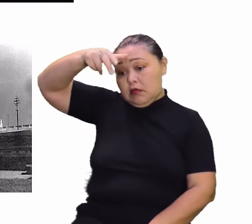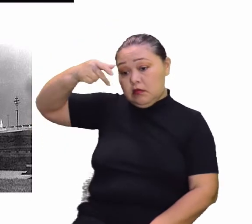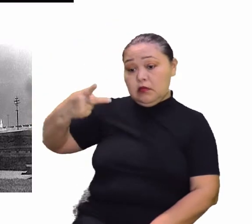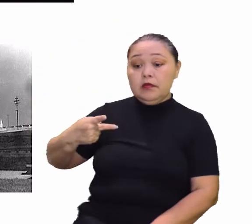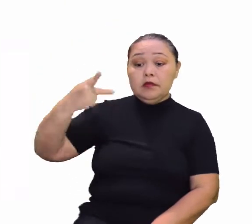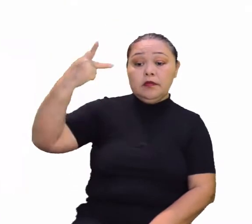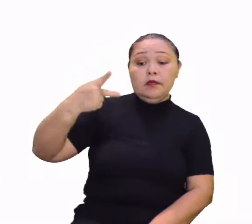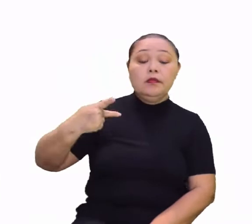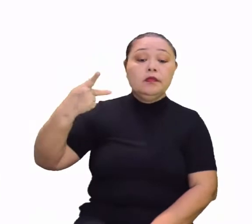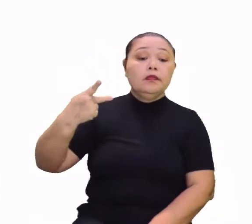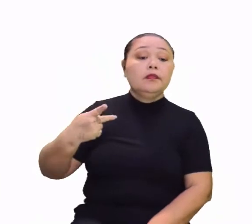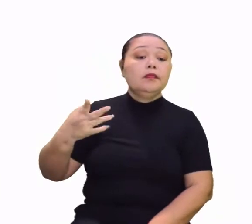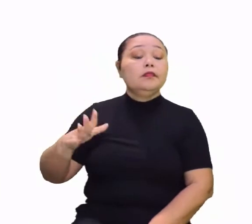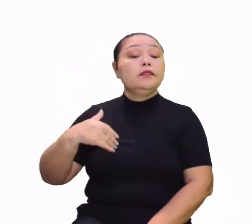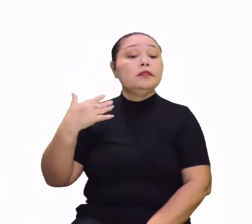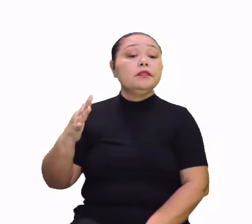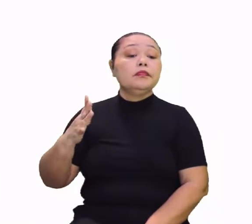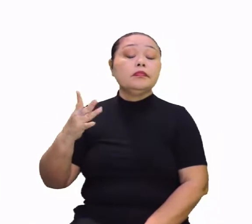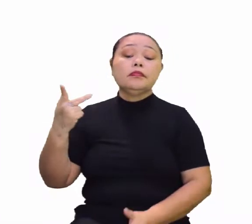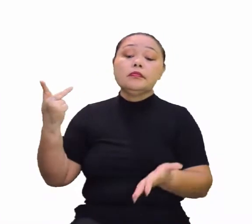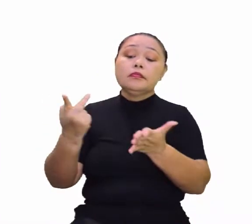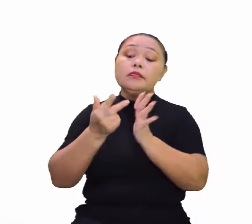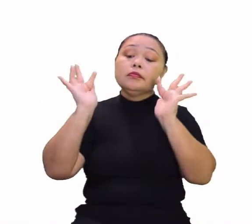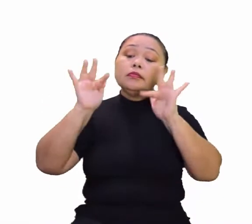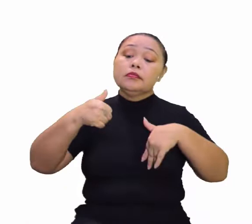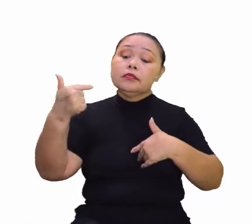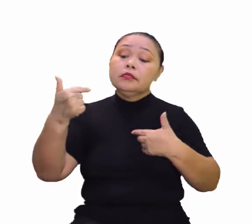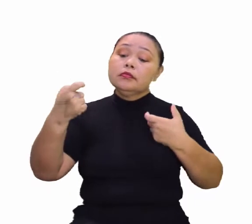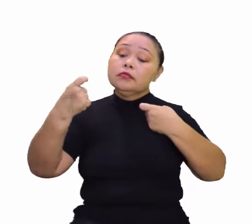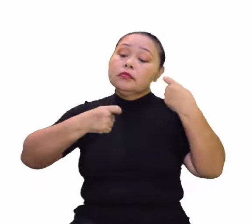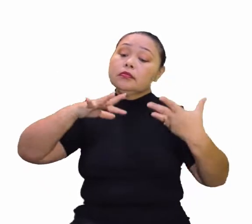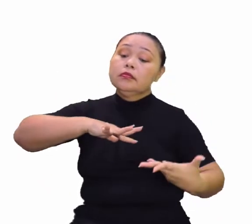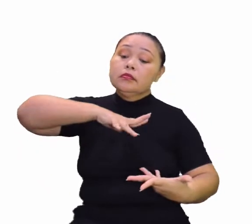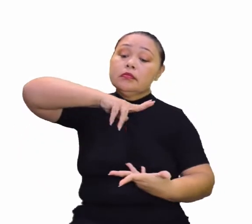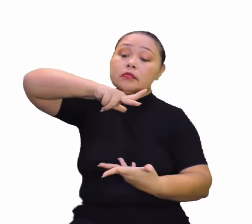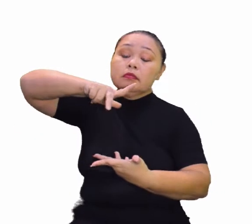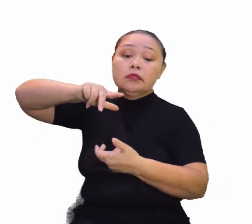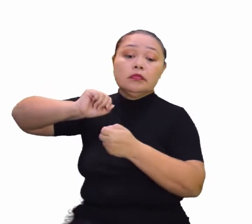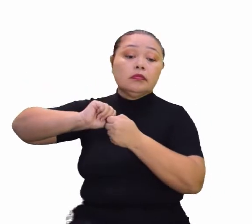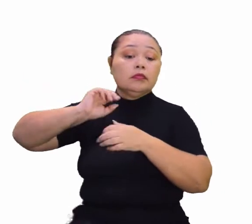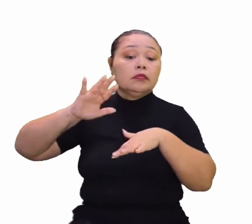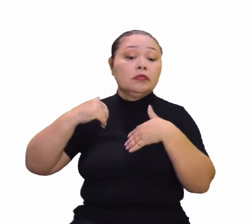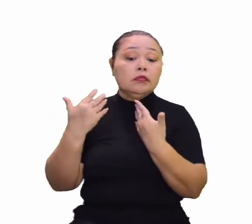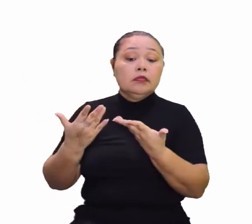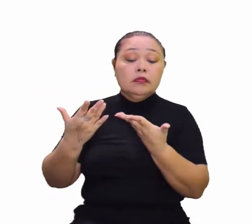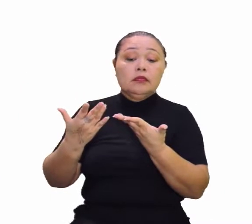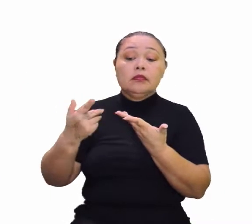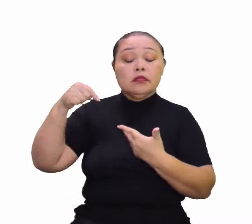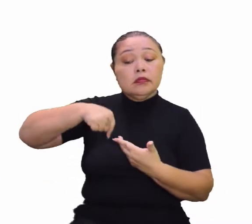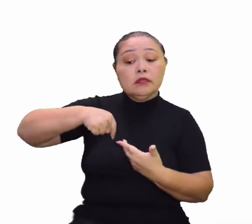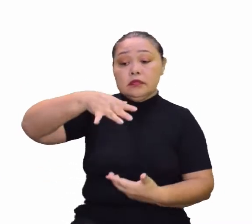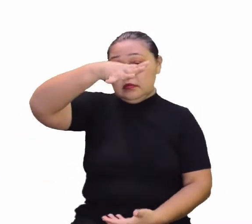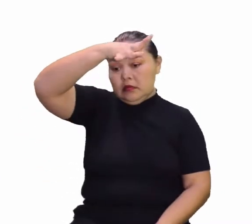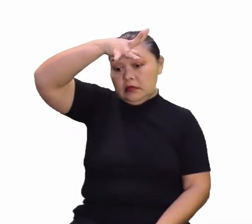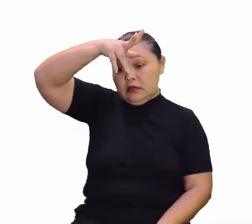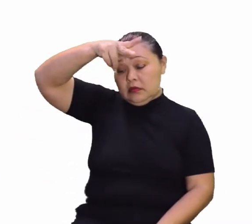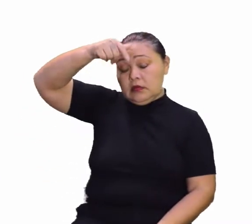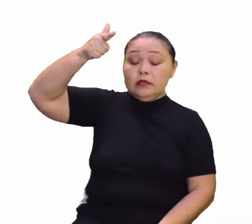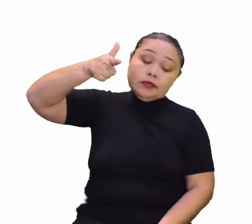bem. E acontece o final da Segunda Guerra Mundial e, com isso, aqui a Amazônia